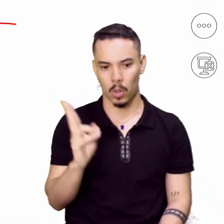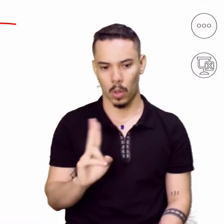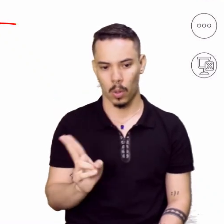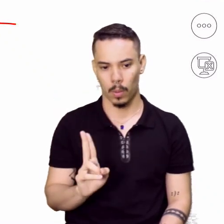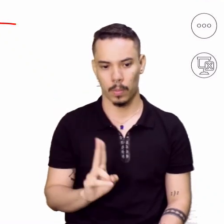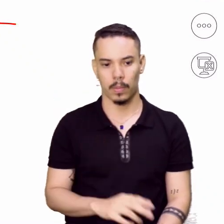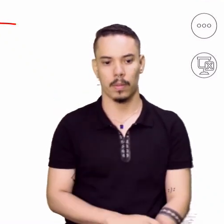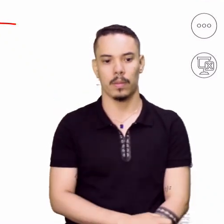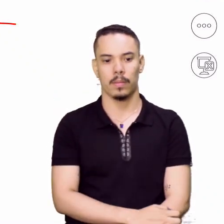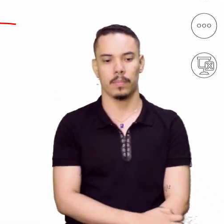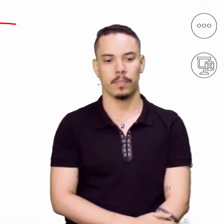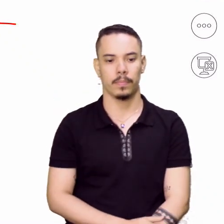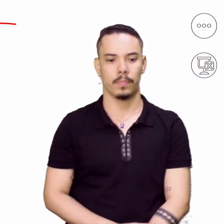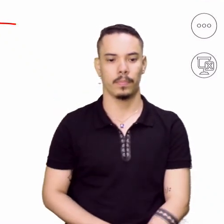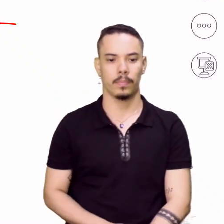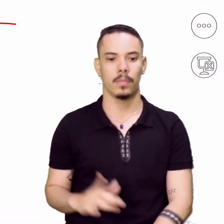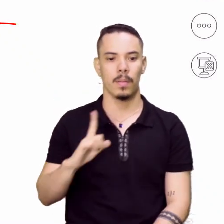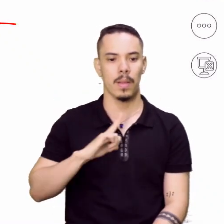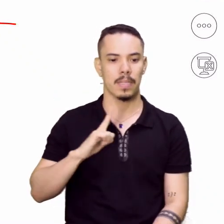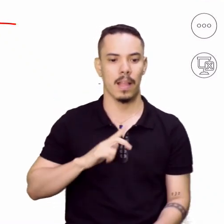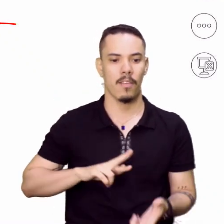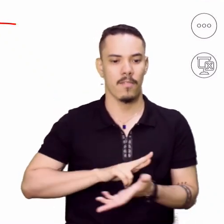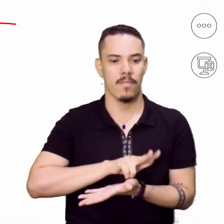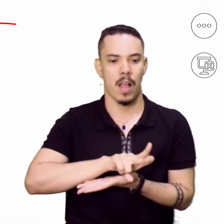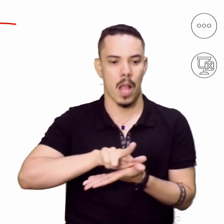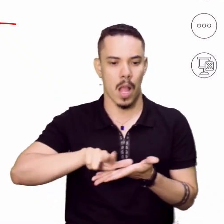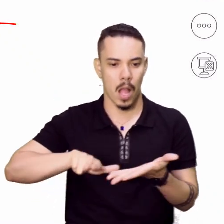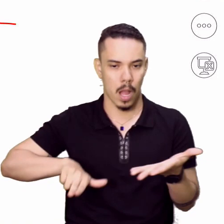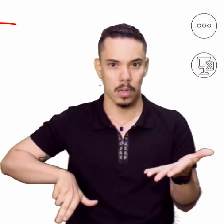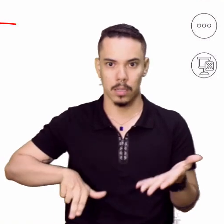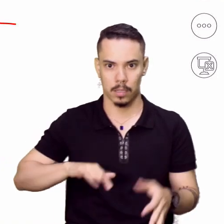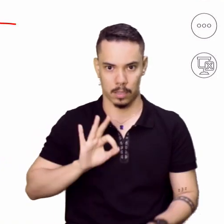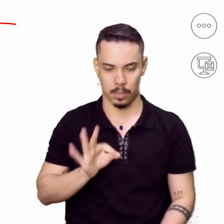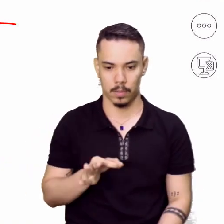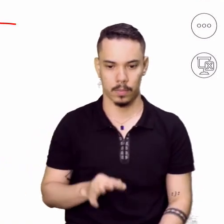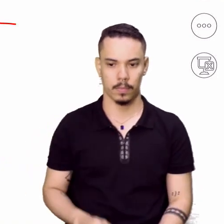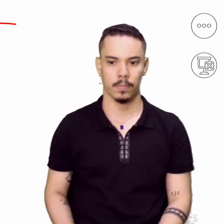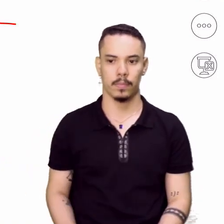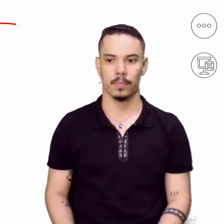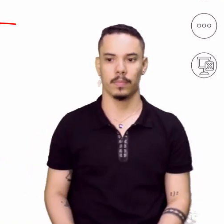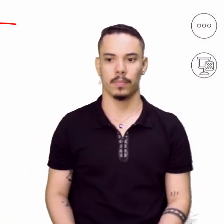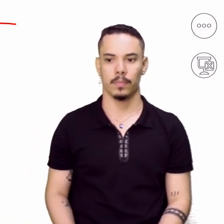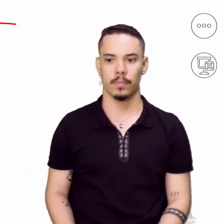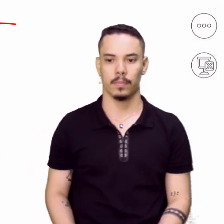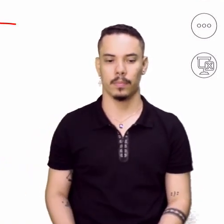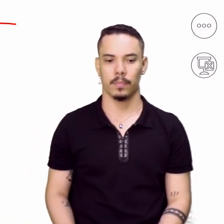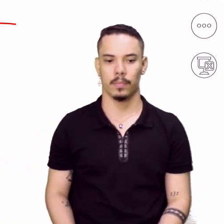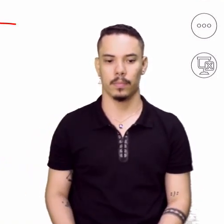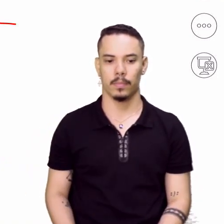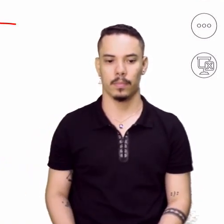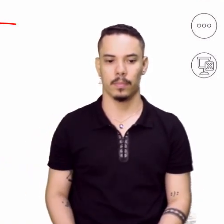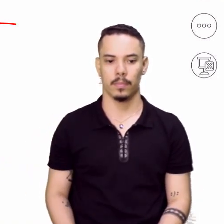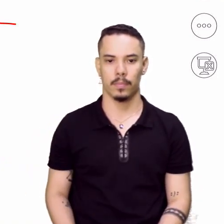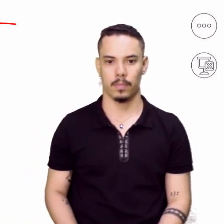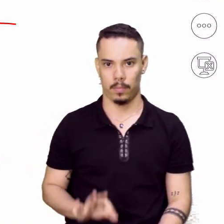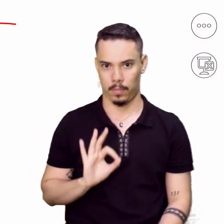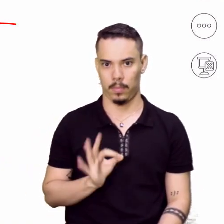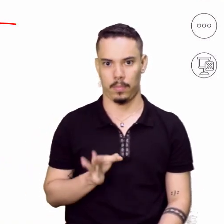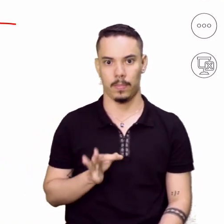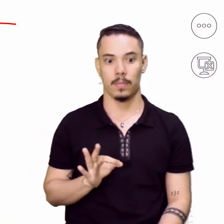não esqueci o nome um negócio bem do enfim muito framboesa